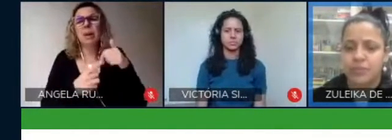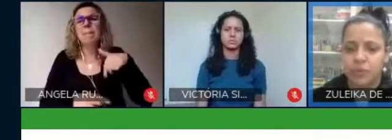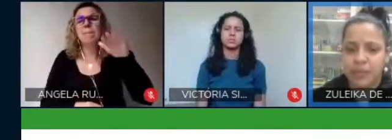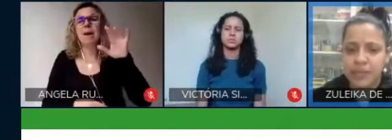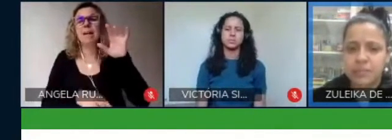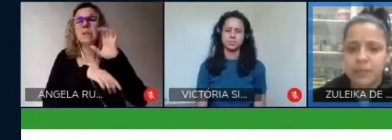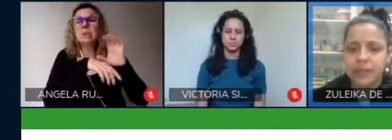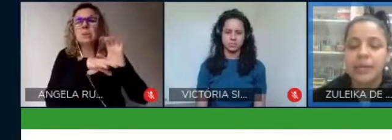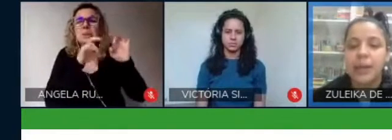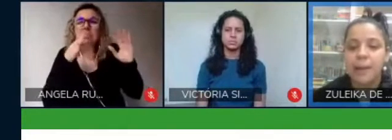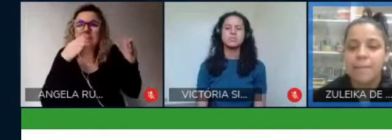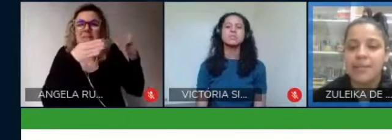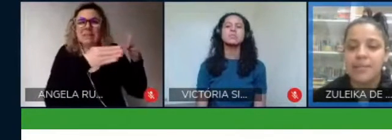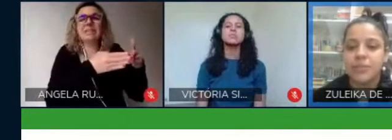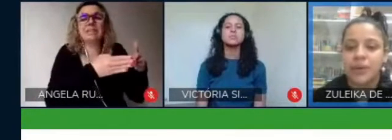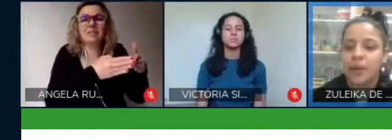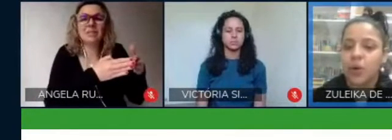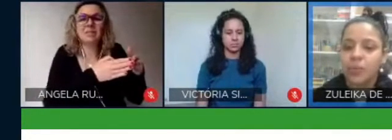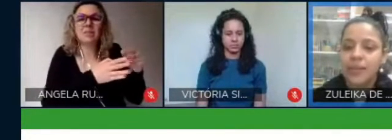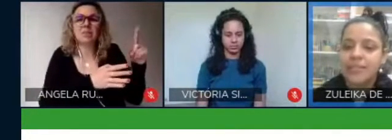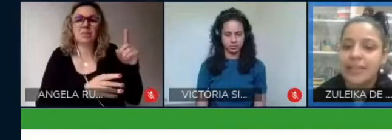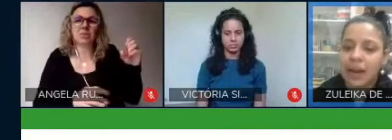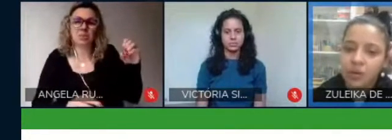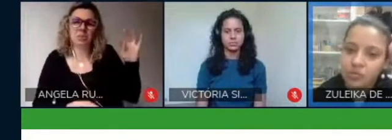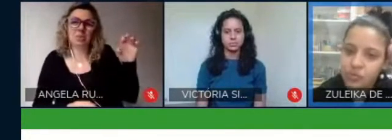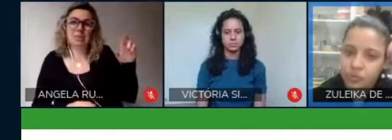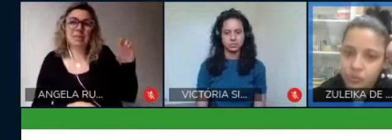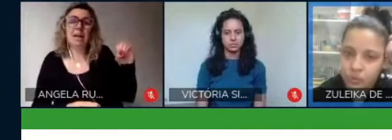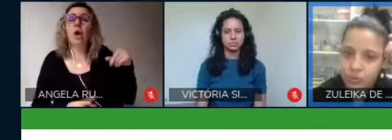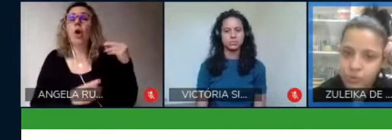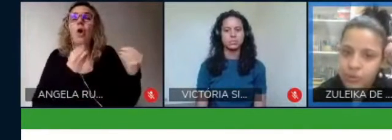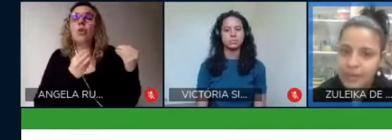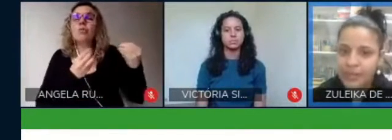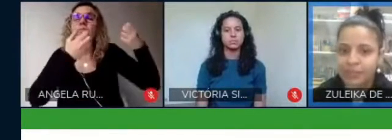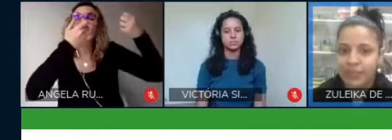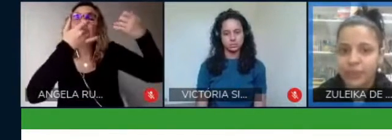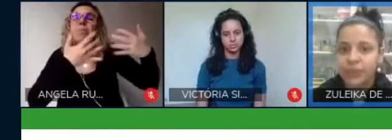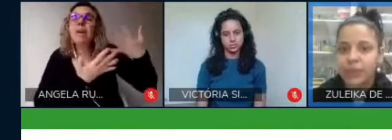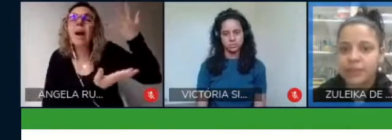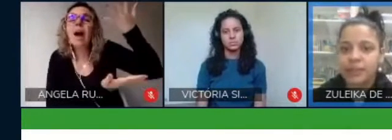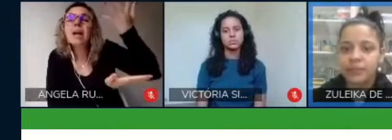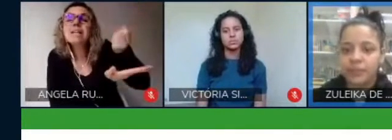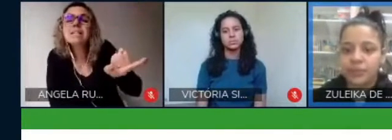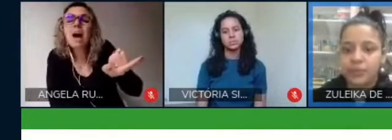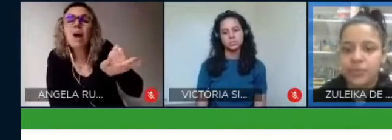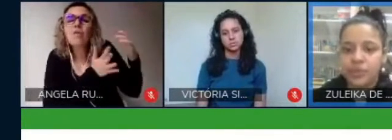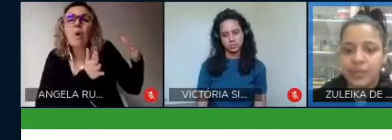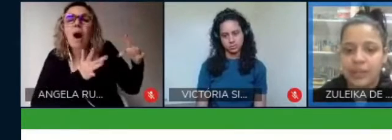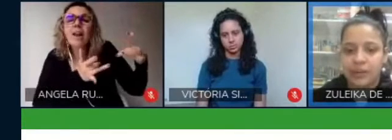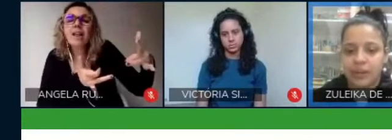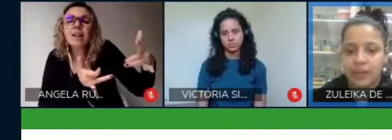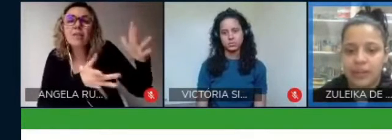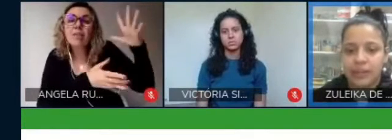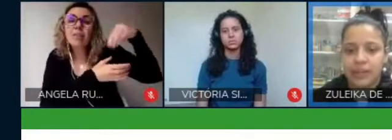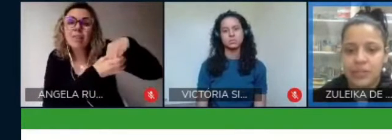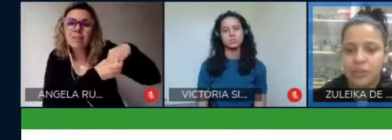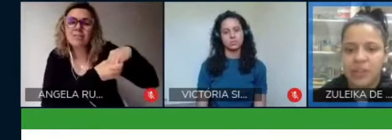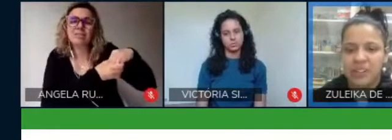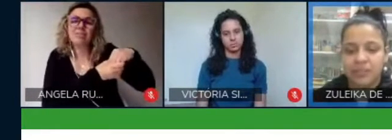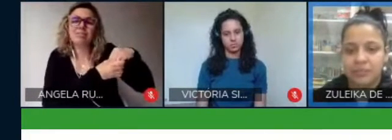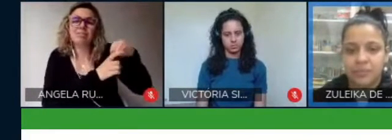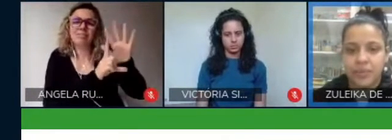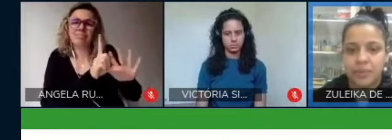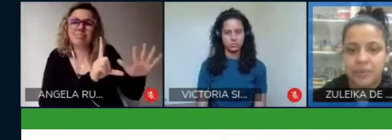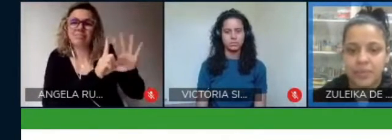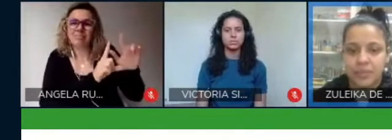curso específico mesmo, né? Mas isso é como é salvo o arquivinho dentro do Zotero, tá?